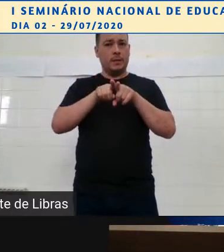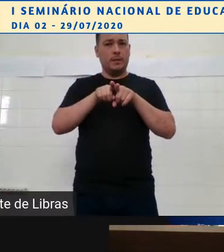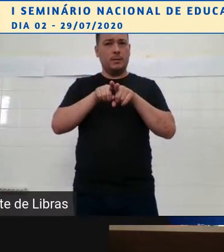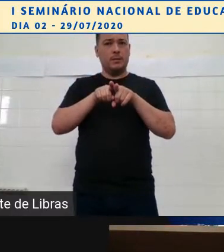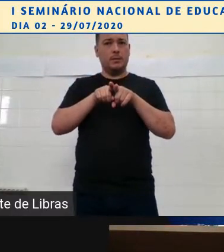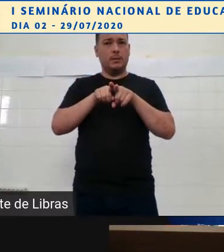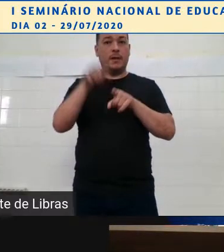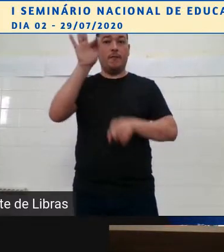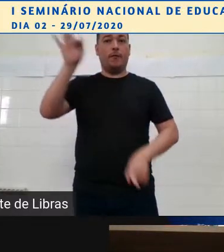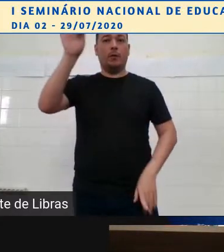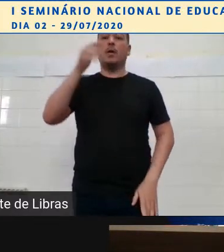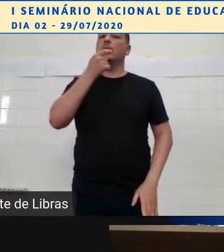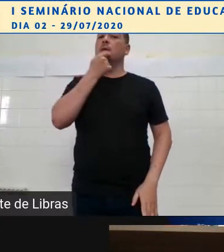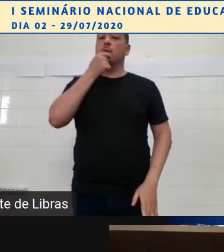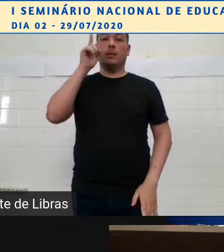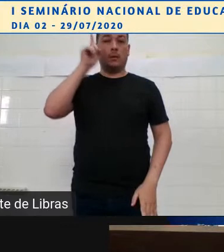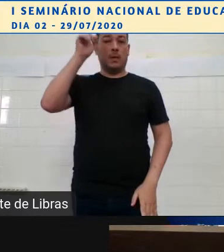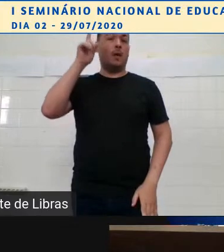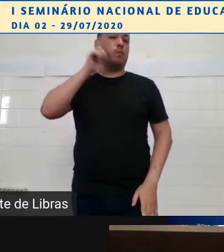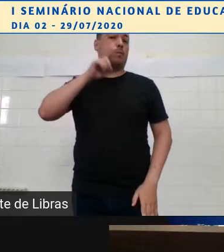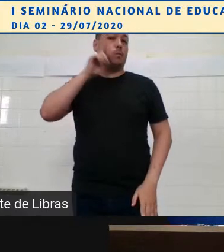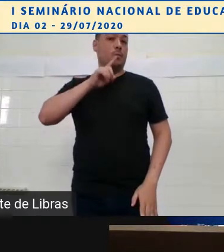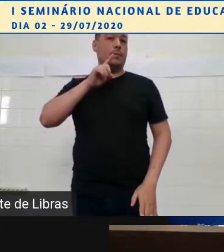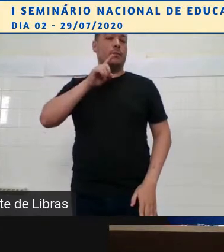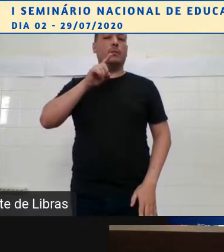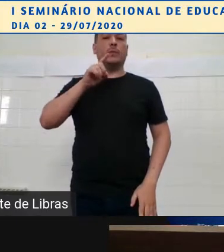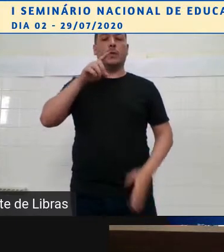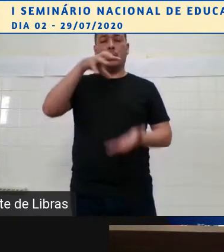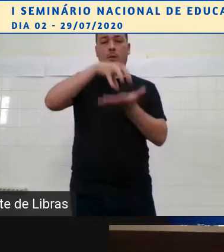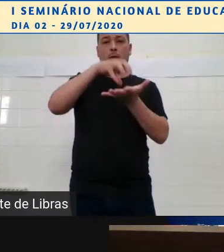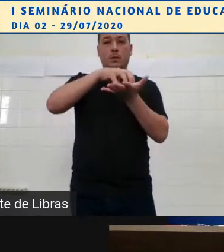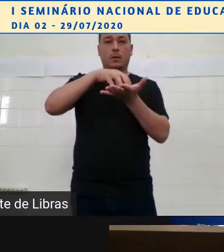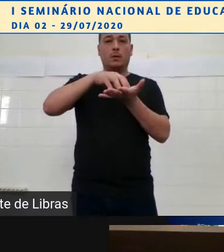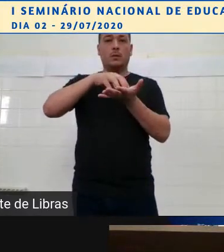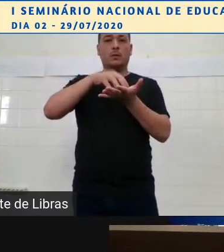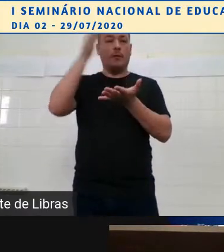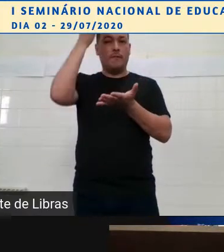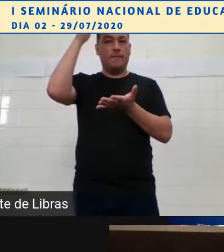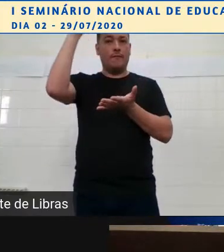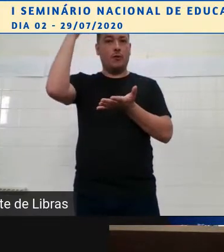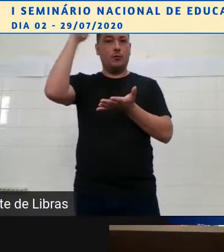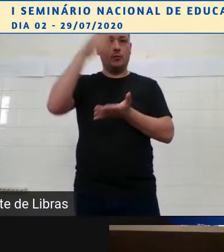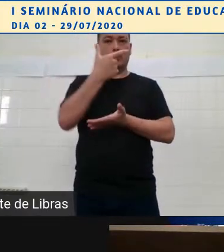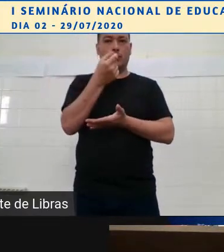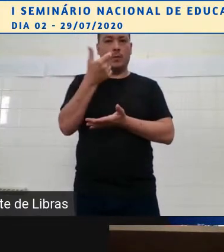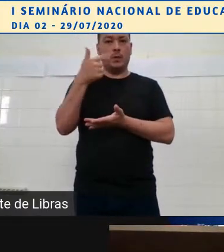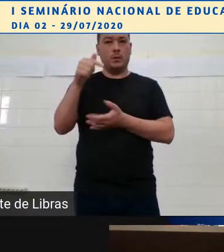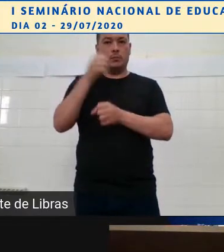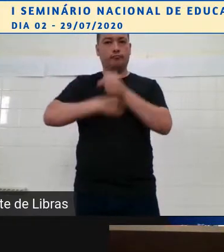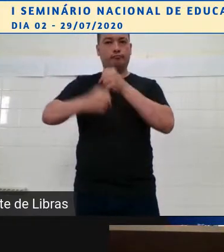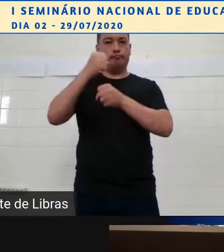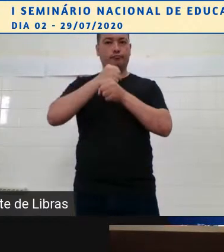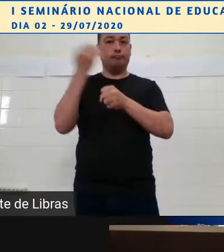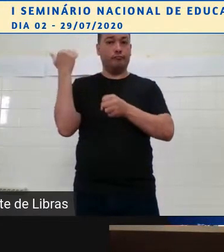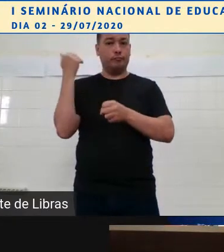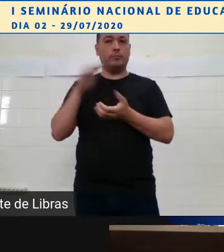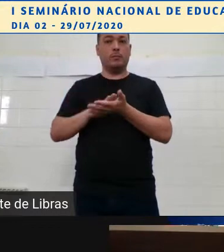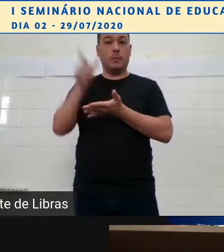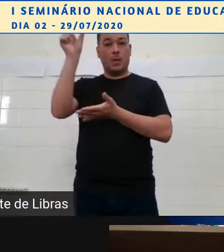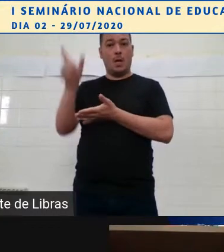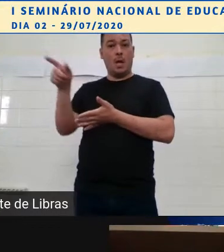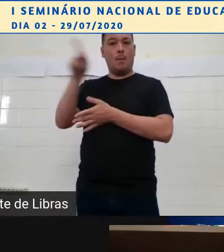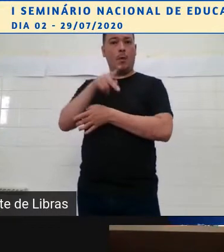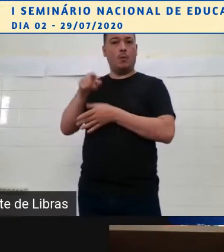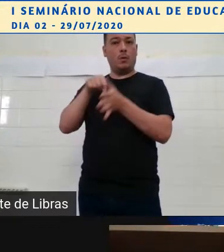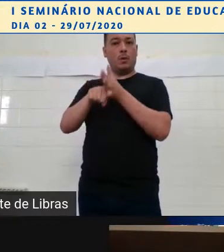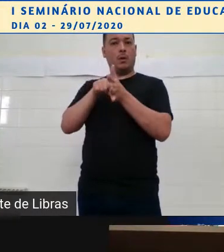Connecticut, Departamento de Filosofia, em 2017. A professora Rosemary é pesquisadora